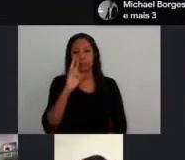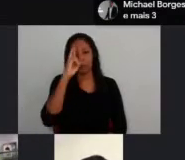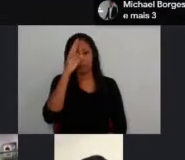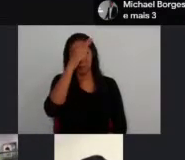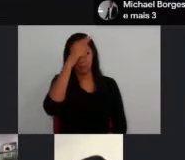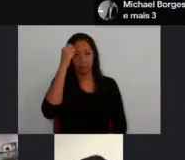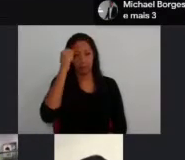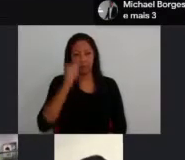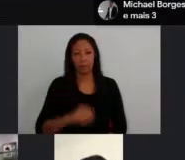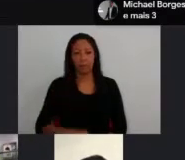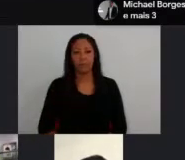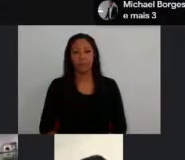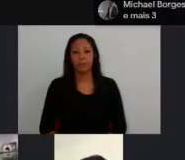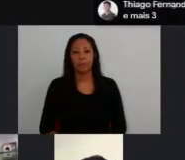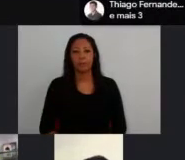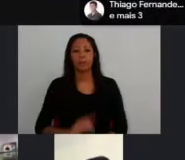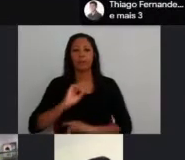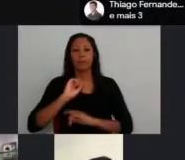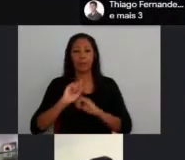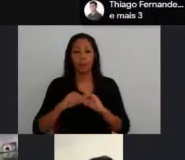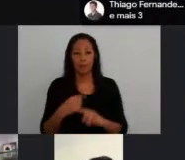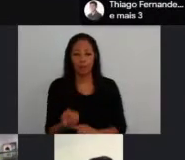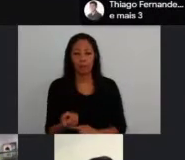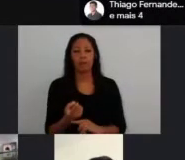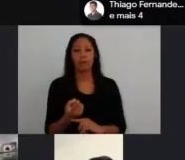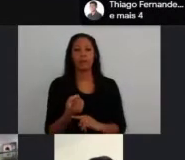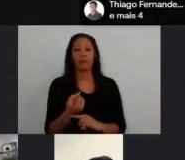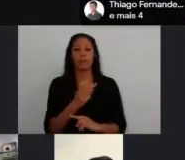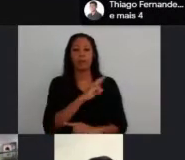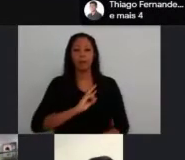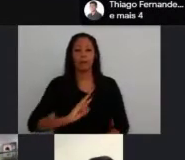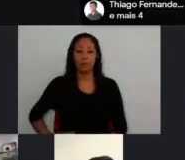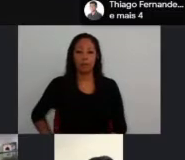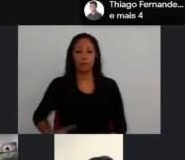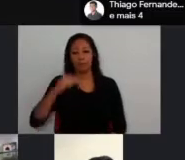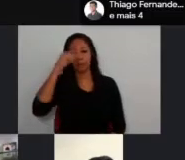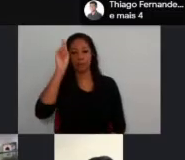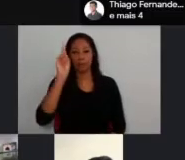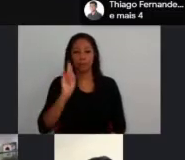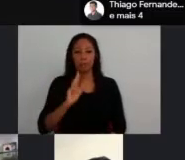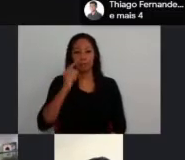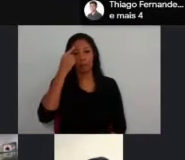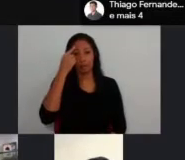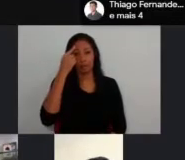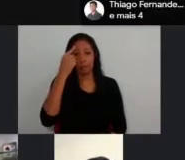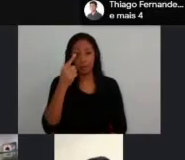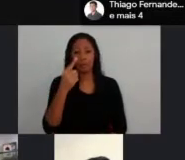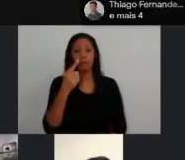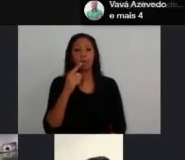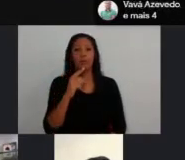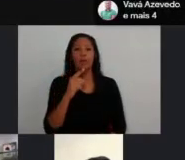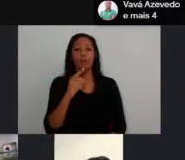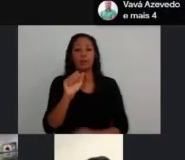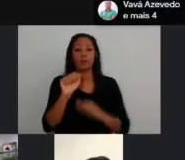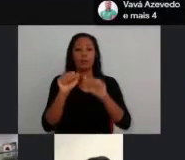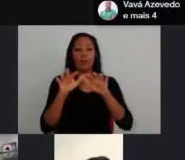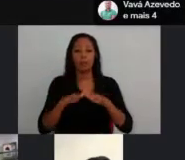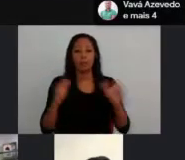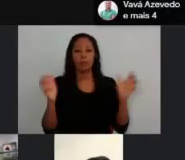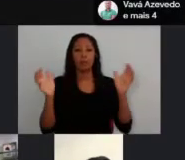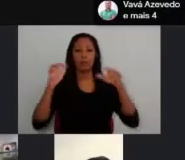A vereadora Raimunda Nilda relembrou a realização da audiência pública, que debaterá o plano de cargos e remuneração